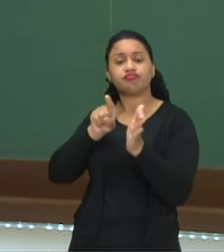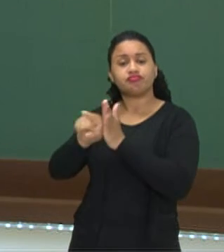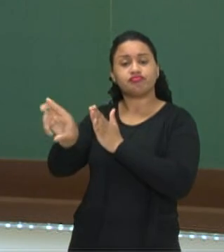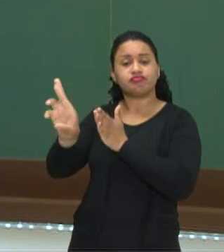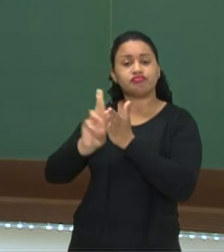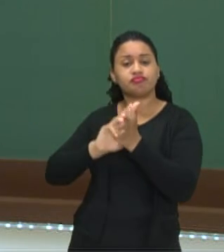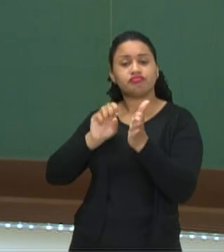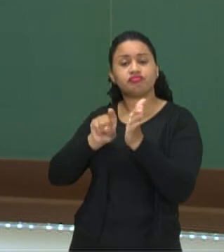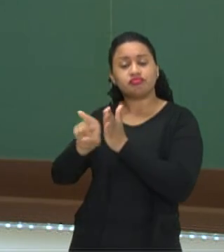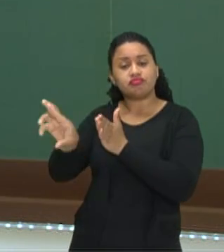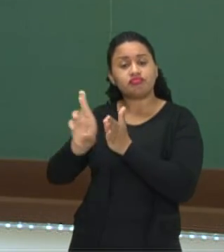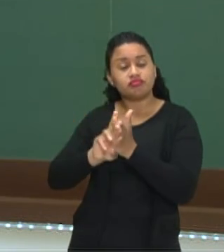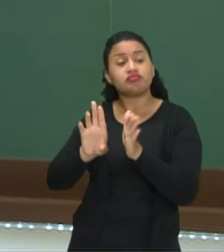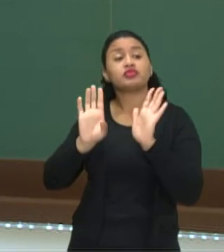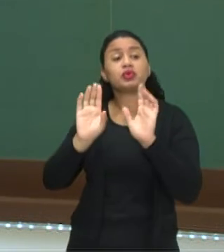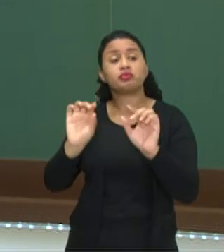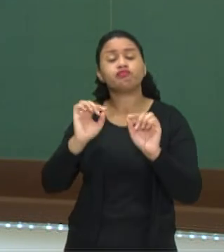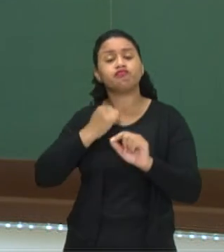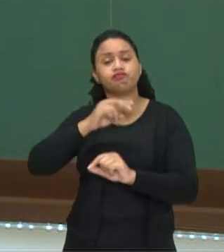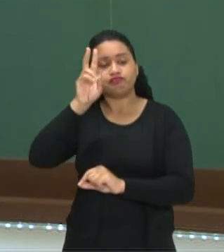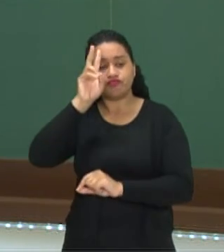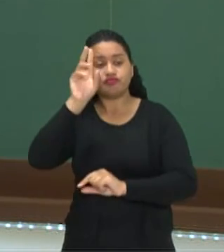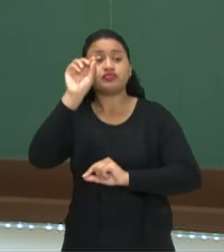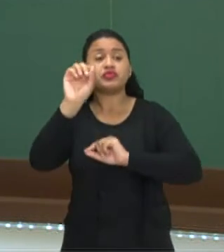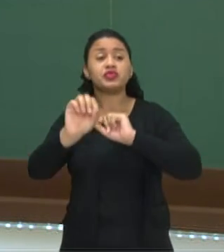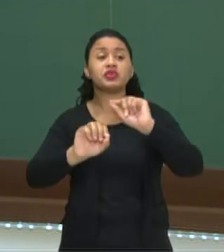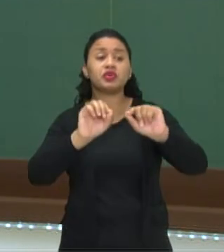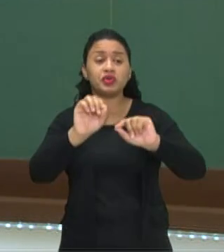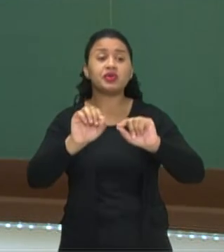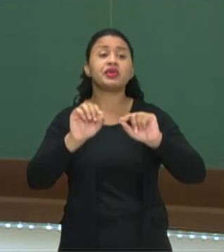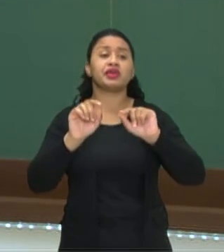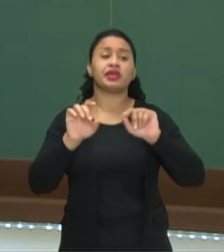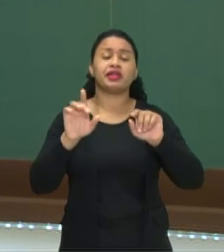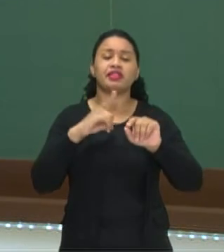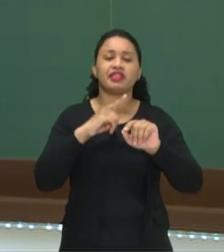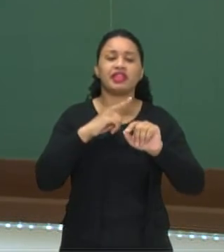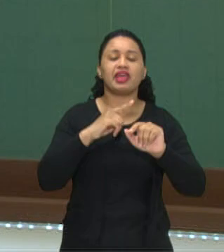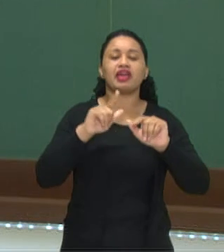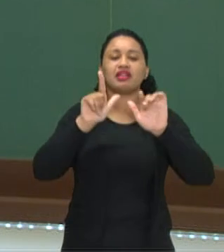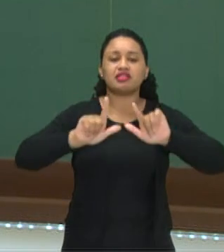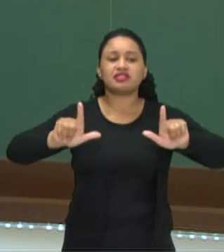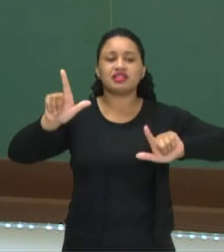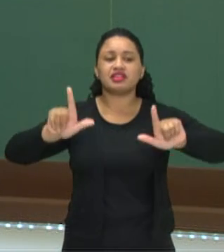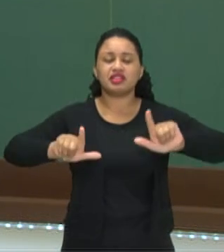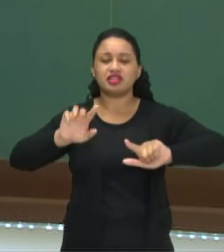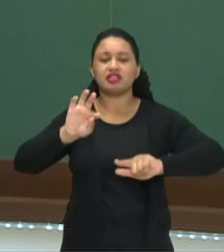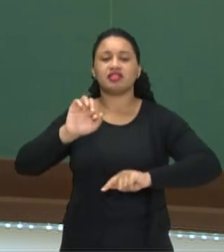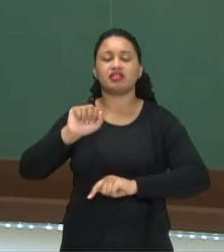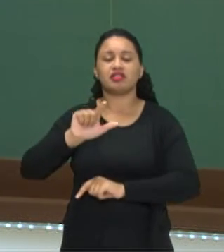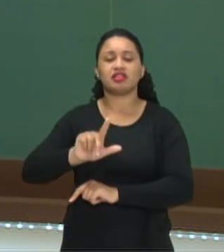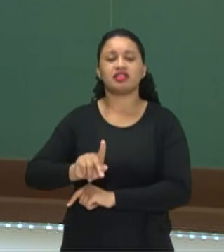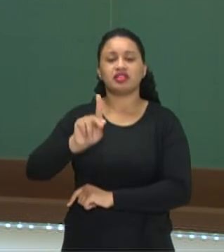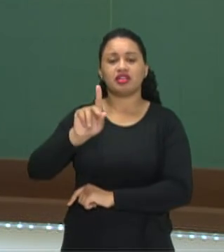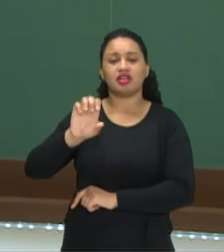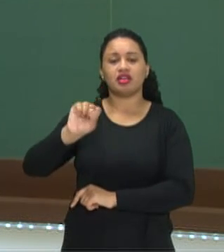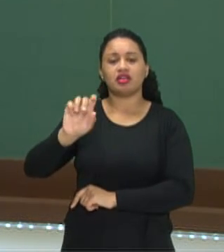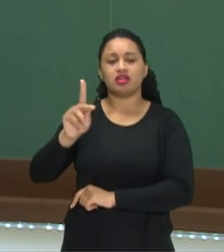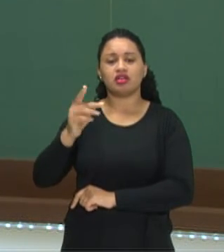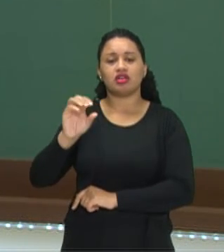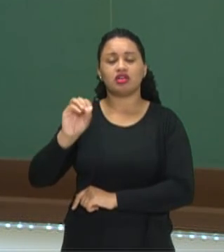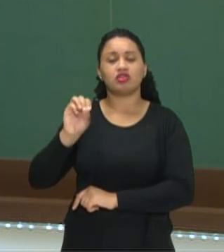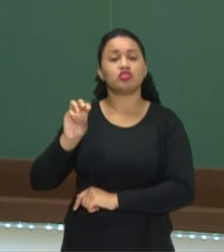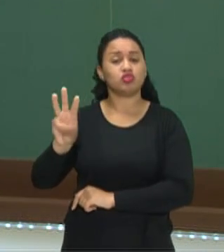entrevista. Lembre, nós falamos sobre os talk shows que nós temos aqui no nosso país.